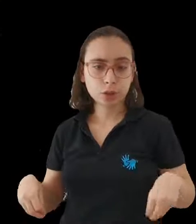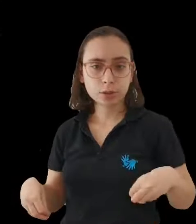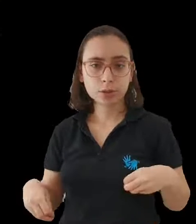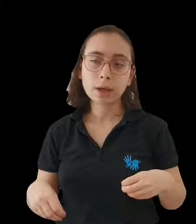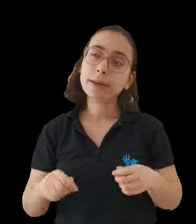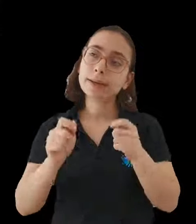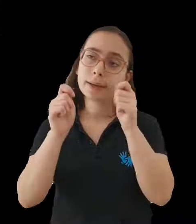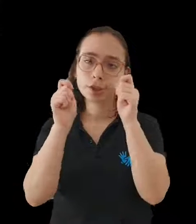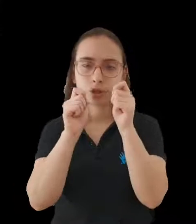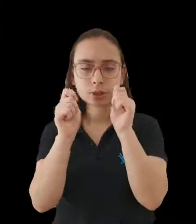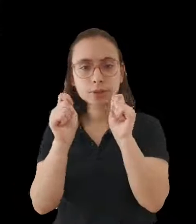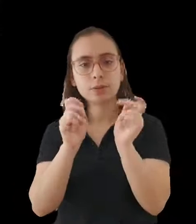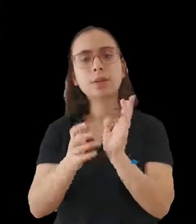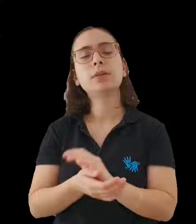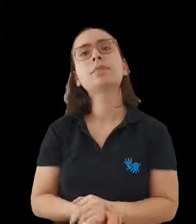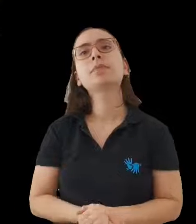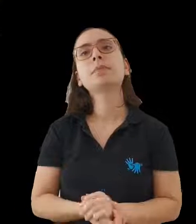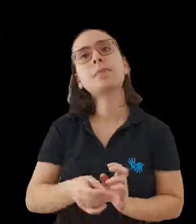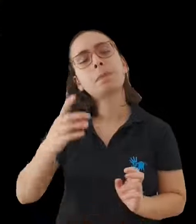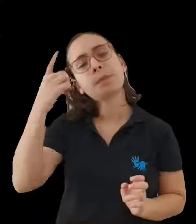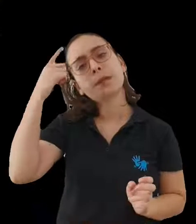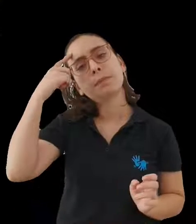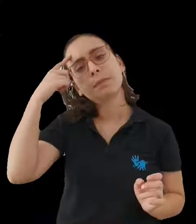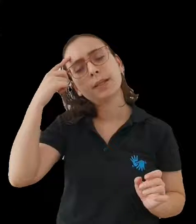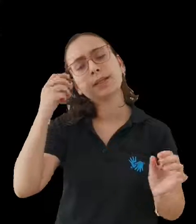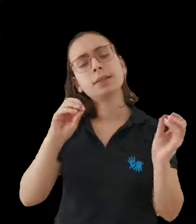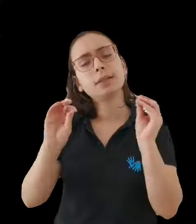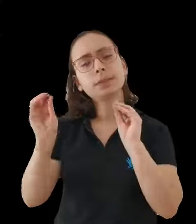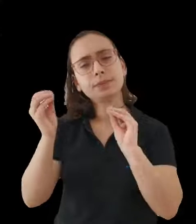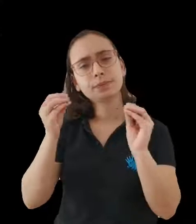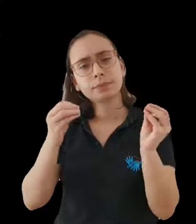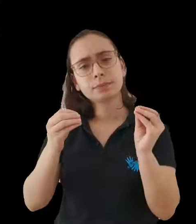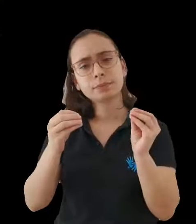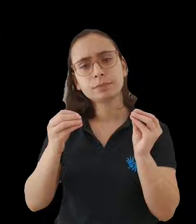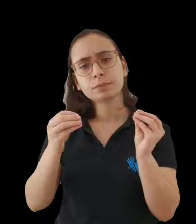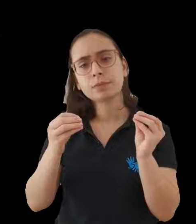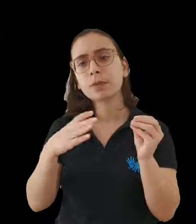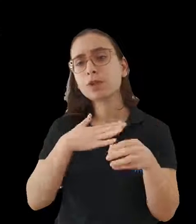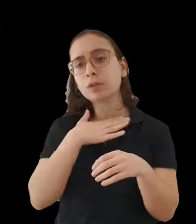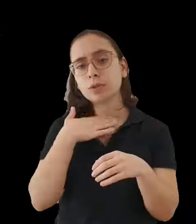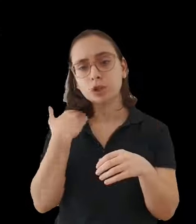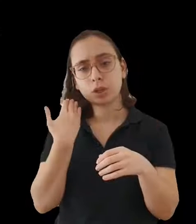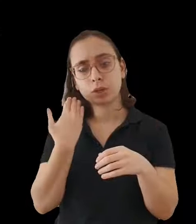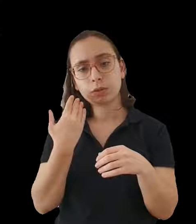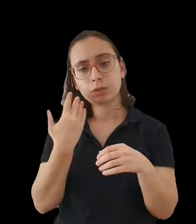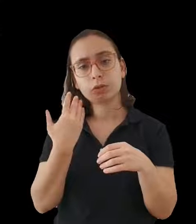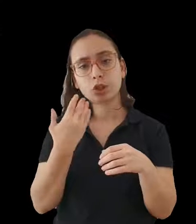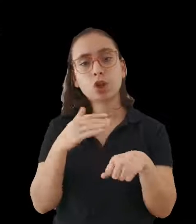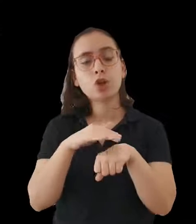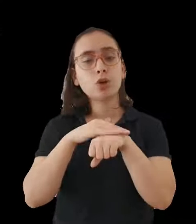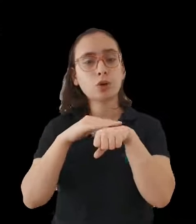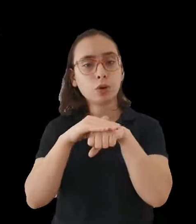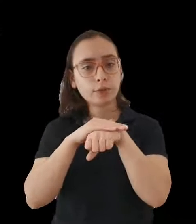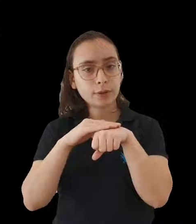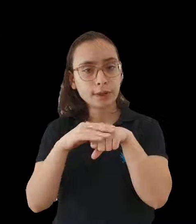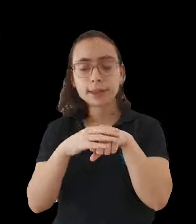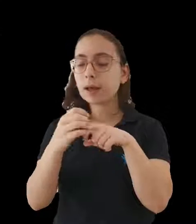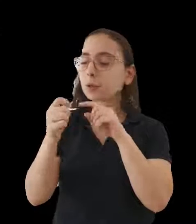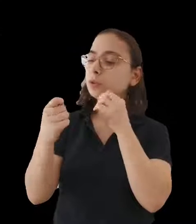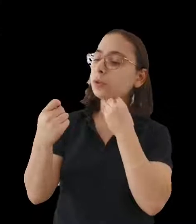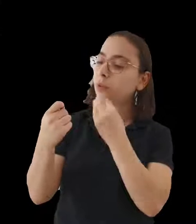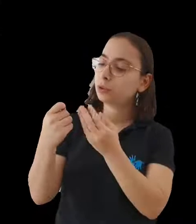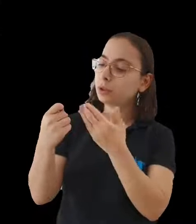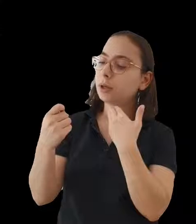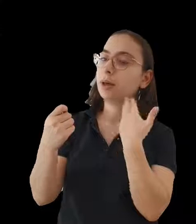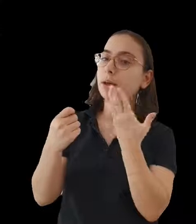ali. Então, pensa nessa manipulação de não deixar morrer, conversar com o seu boneco